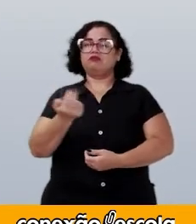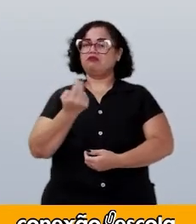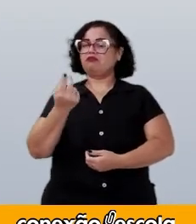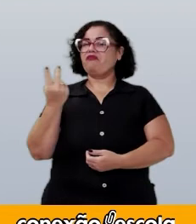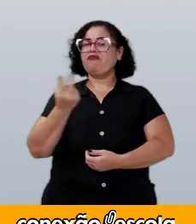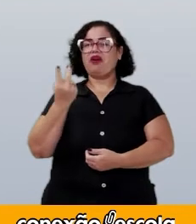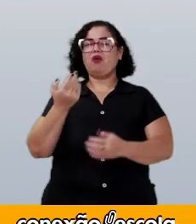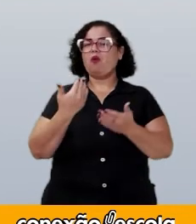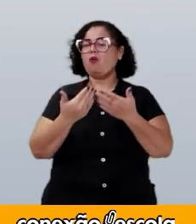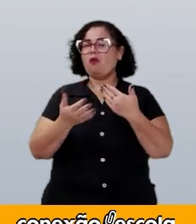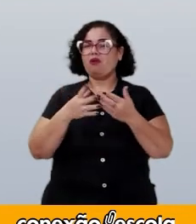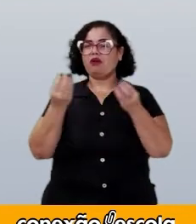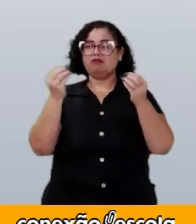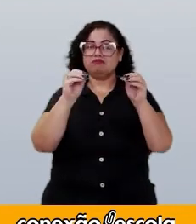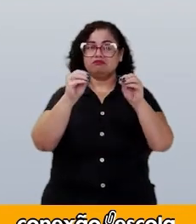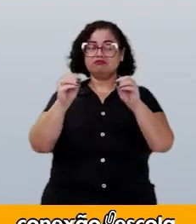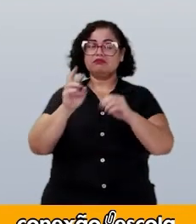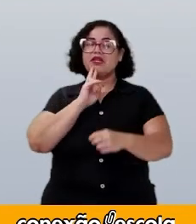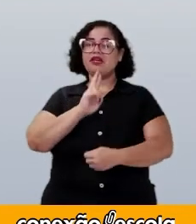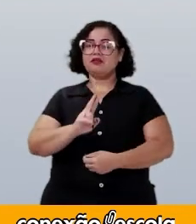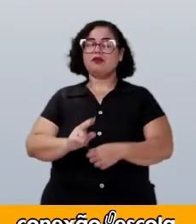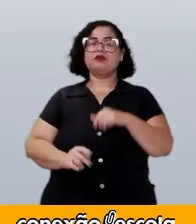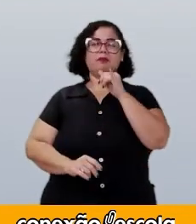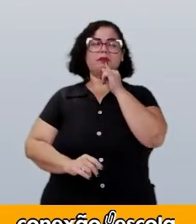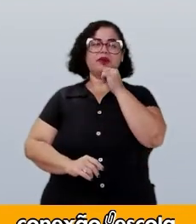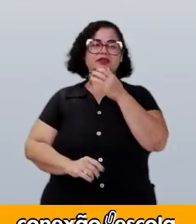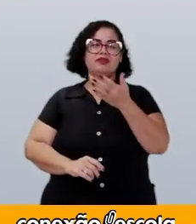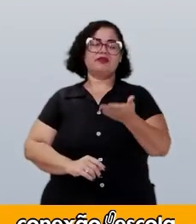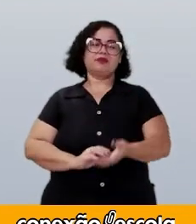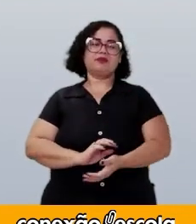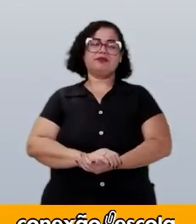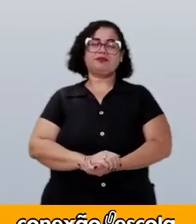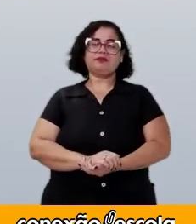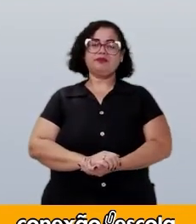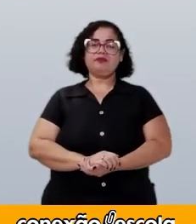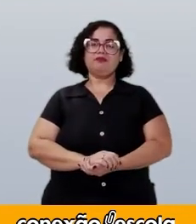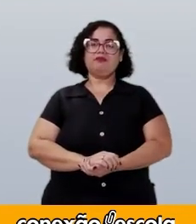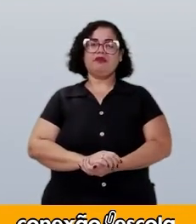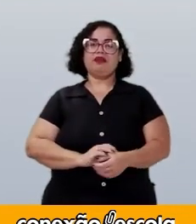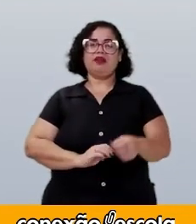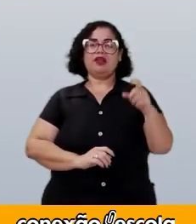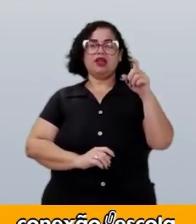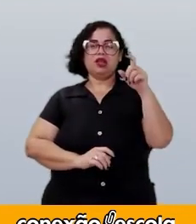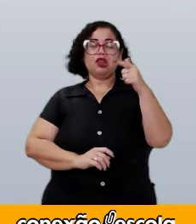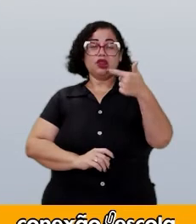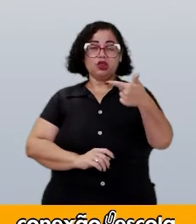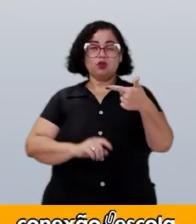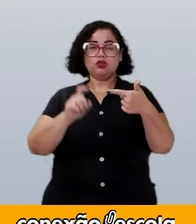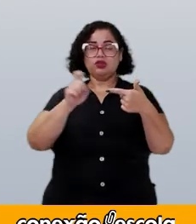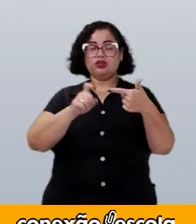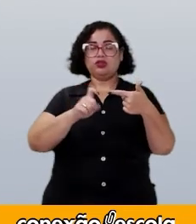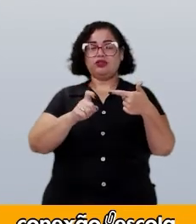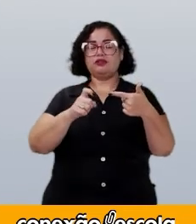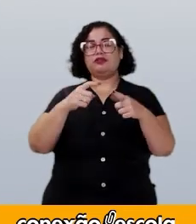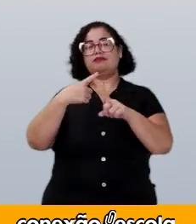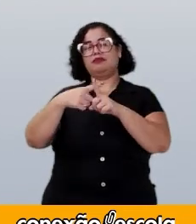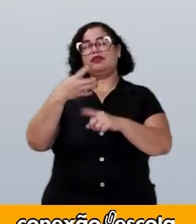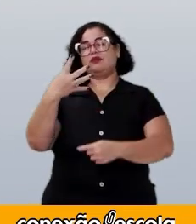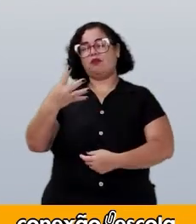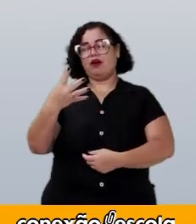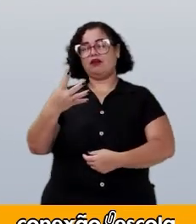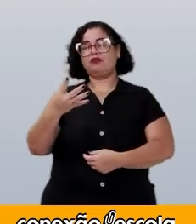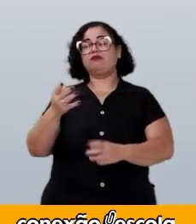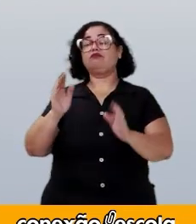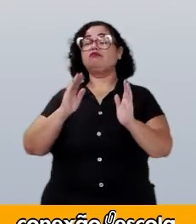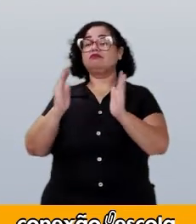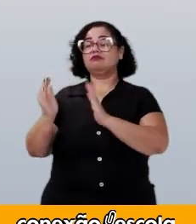valor admitido para a variável. Por exemplo, se eu tenho a expressão algébrica 2x mais 4 e a